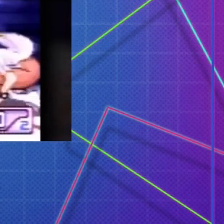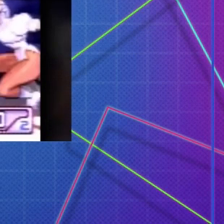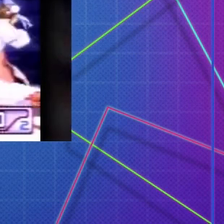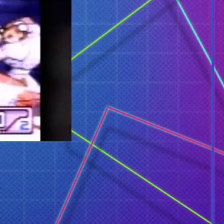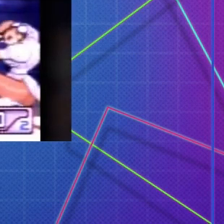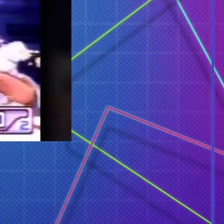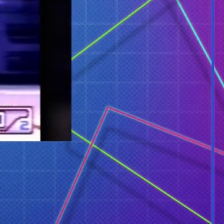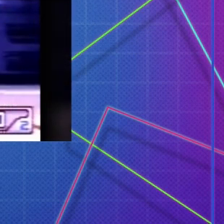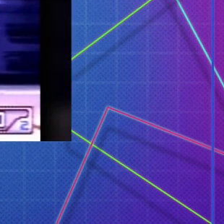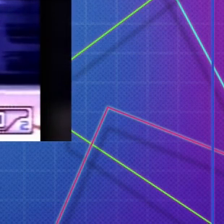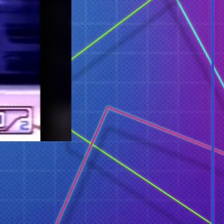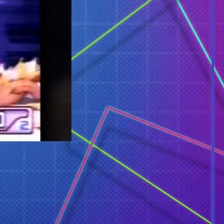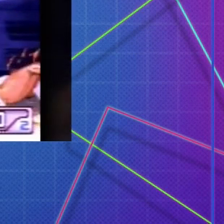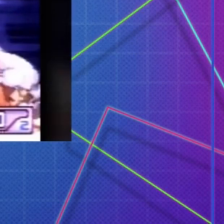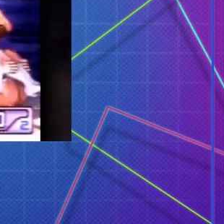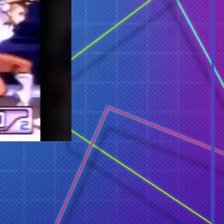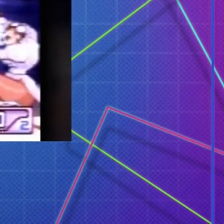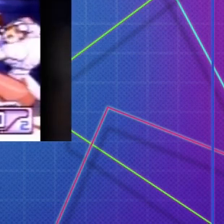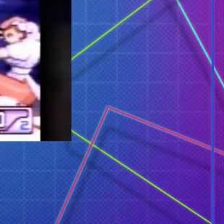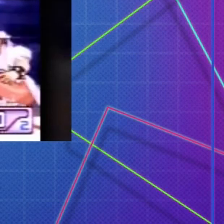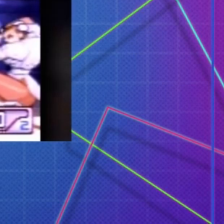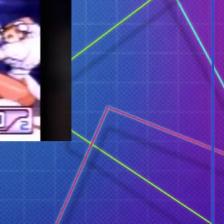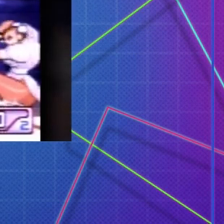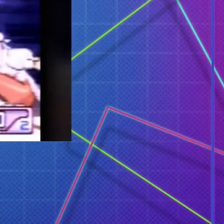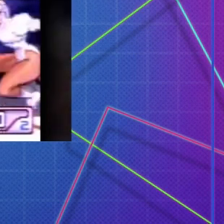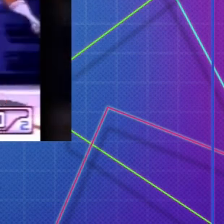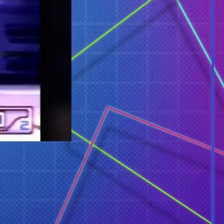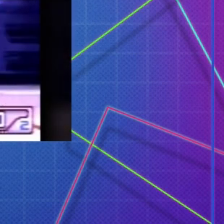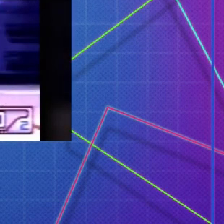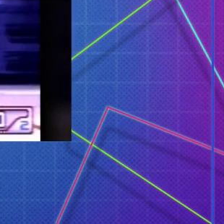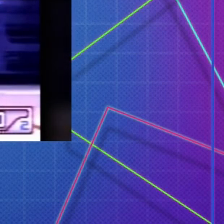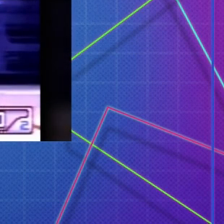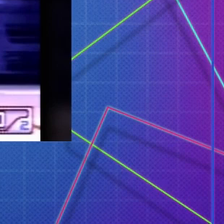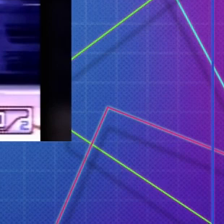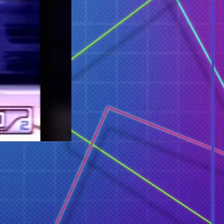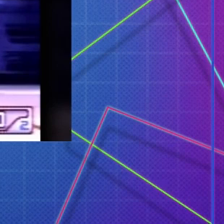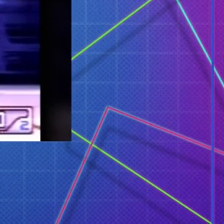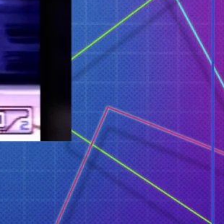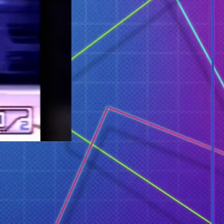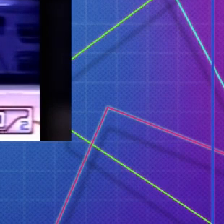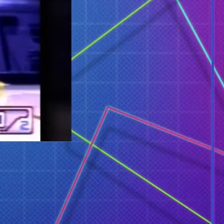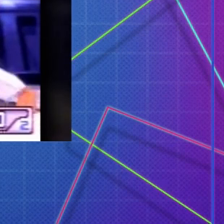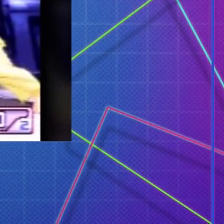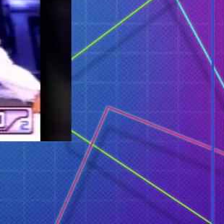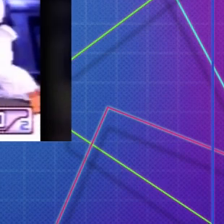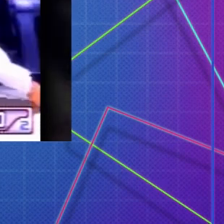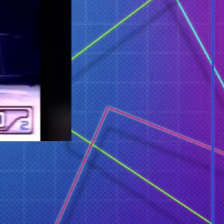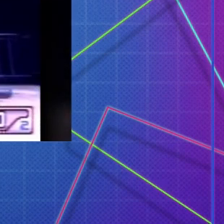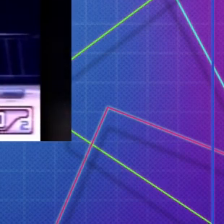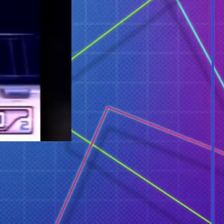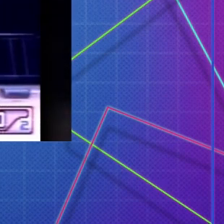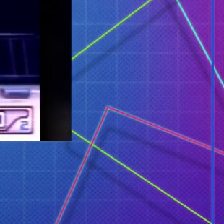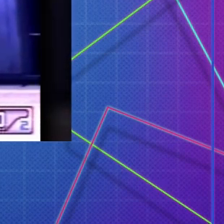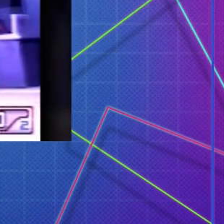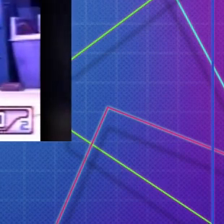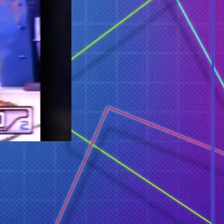Justin's turtle style, overcome Rao, now on the verge of putting Daigo down